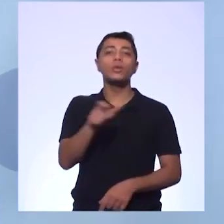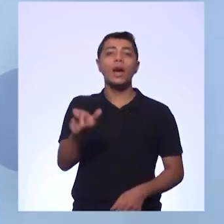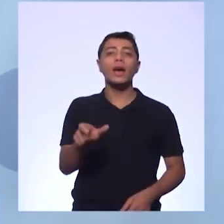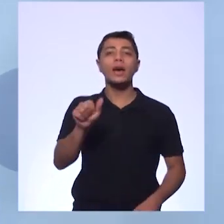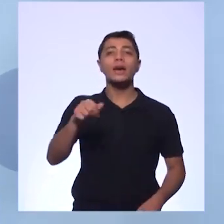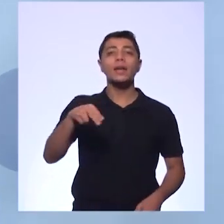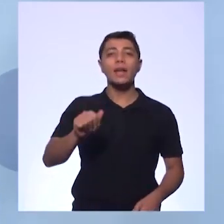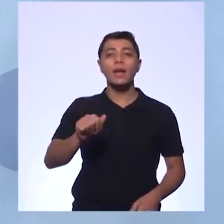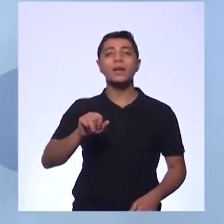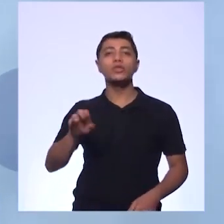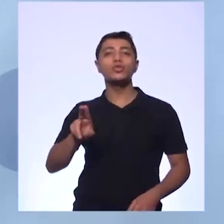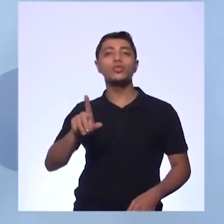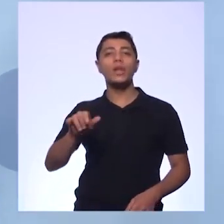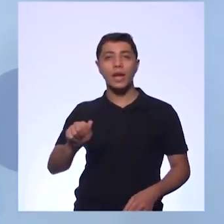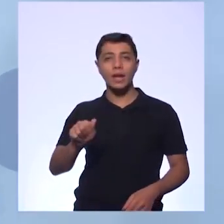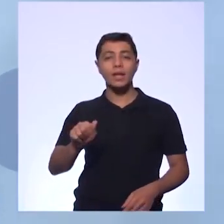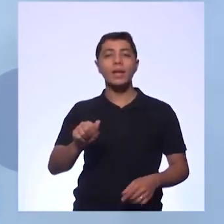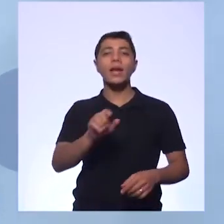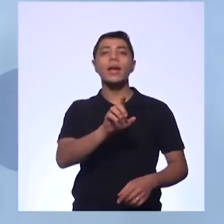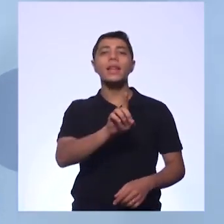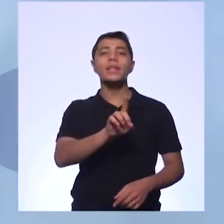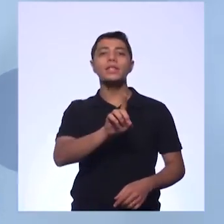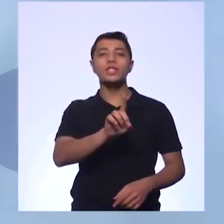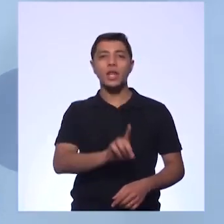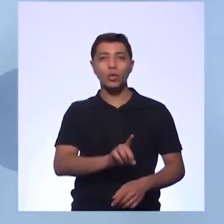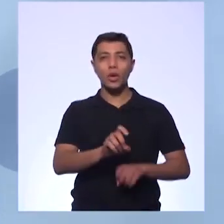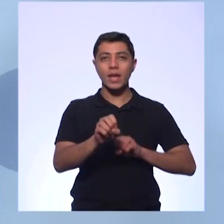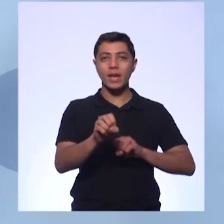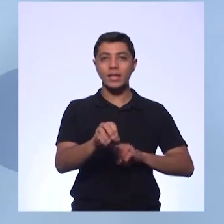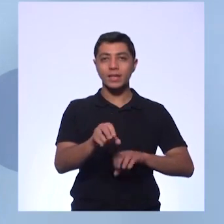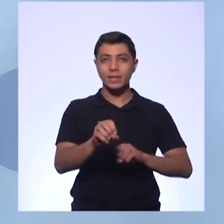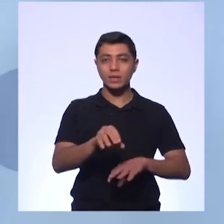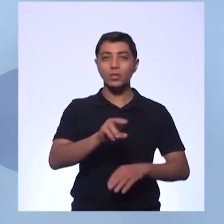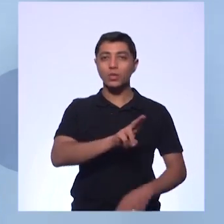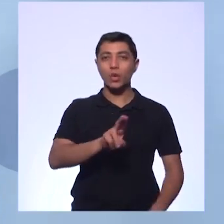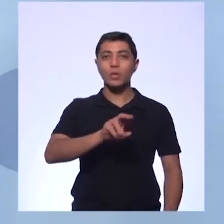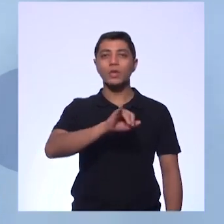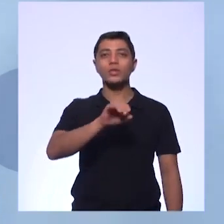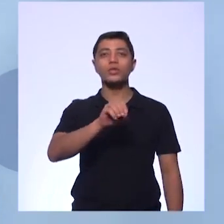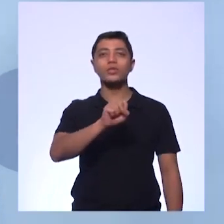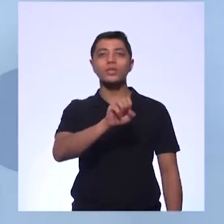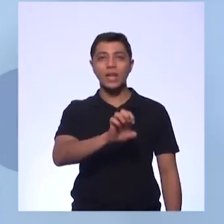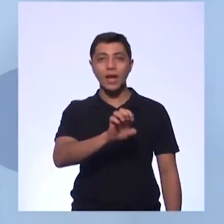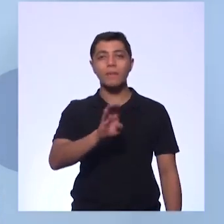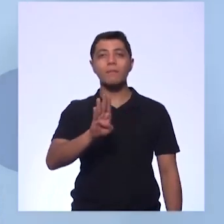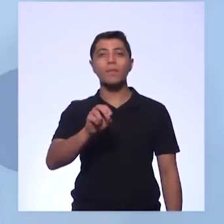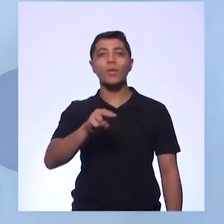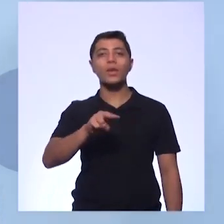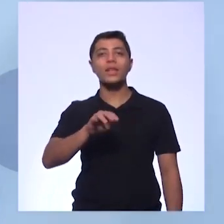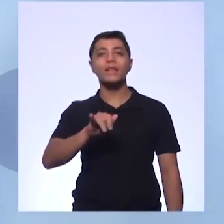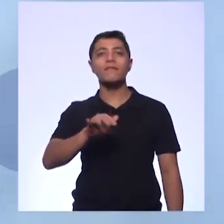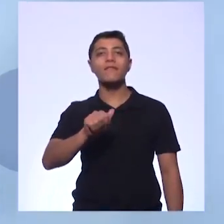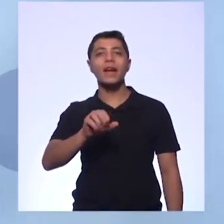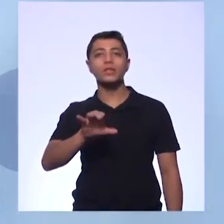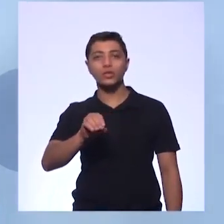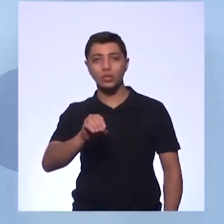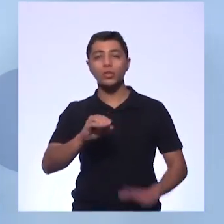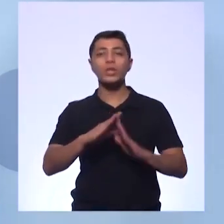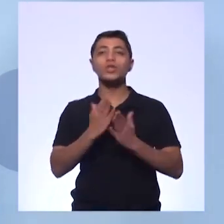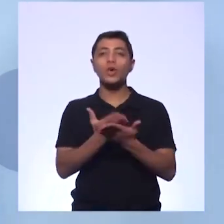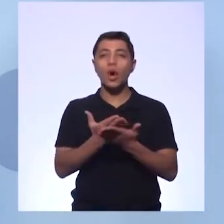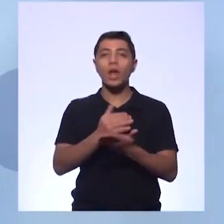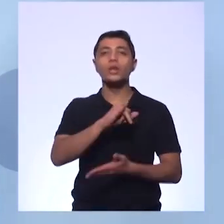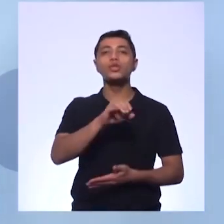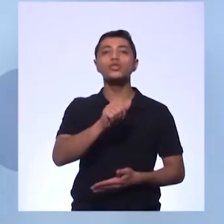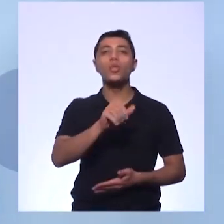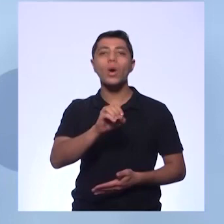da diretoria de José Bonifácio, que a gente falou que era da diretoria de Linze, não, da escola João Portugal. Então, muito obrigado, desculpem